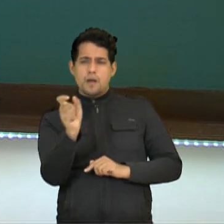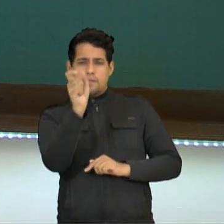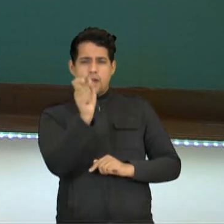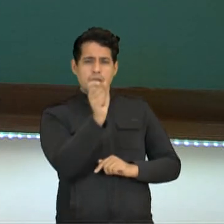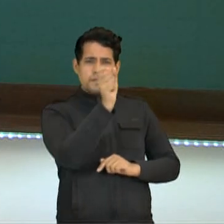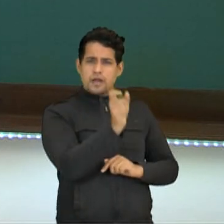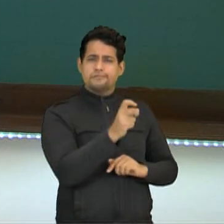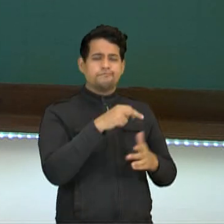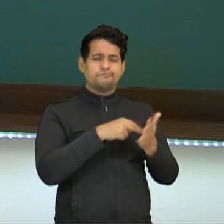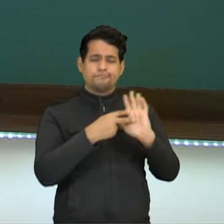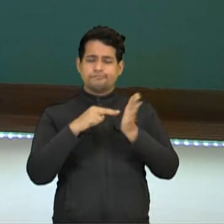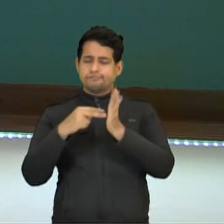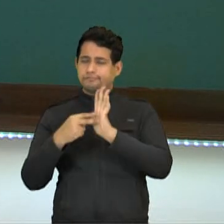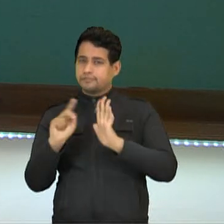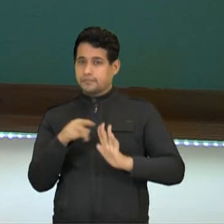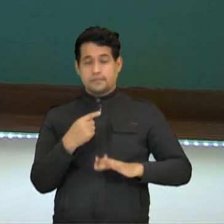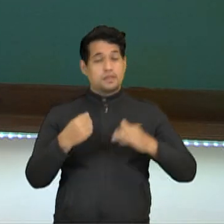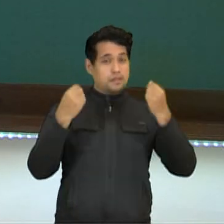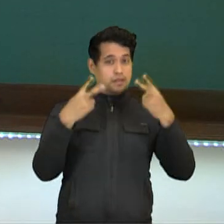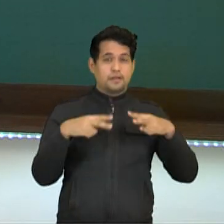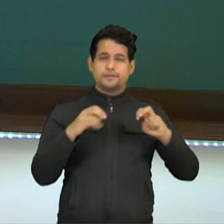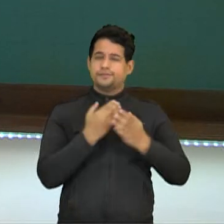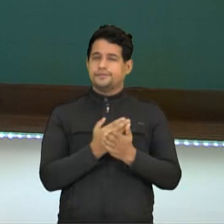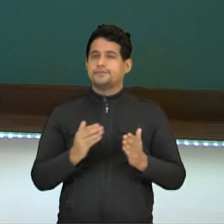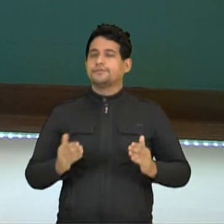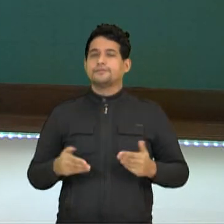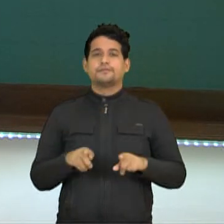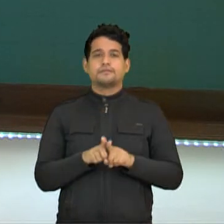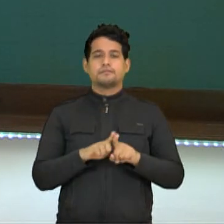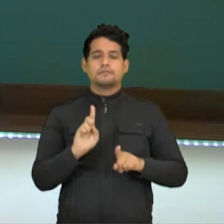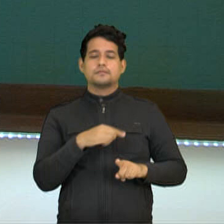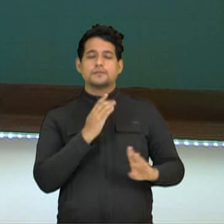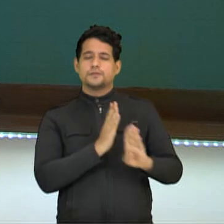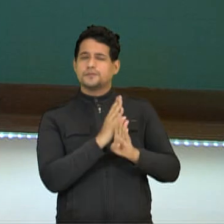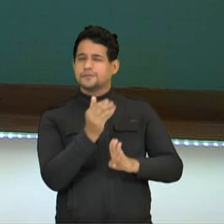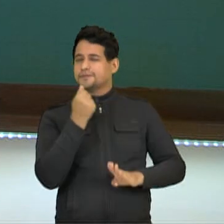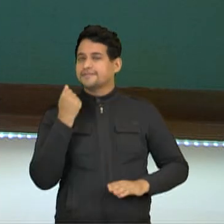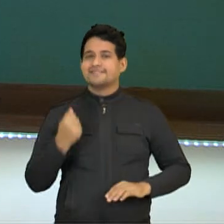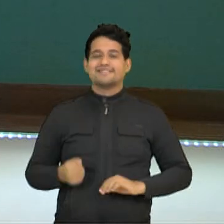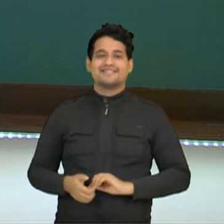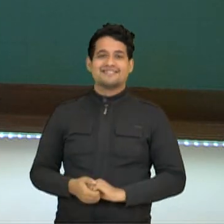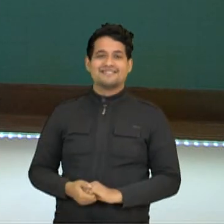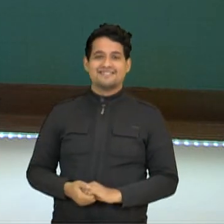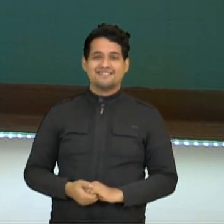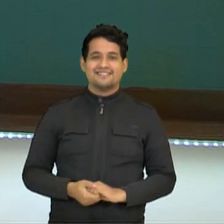classificados? Então, vamos falar sobre isso na aula de hoje. Vamos descobrir juntos? Vamos lá?